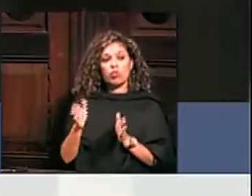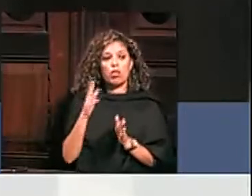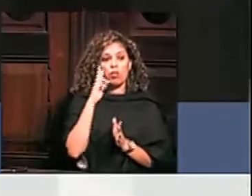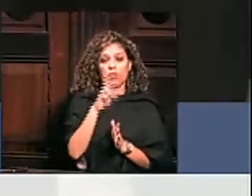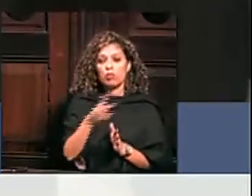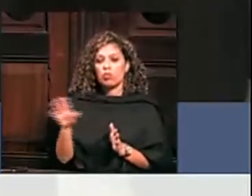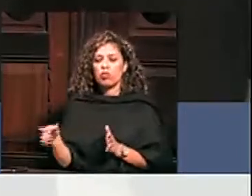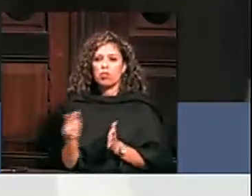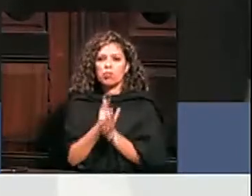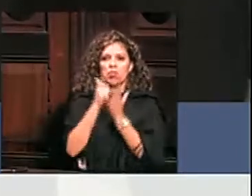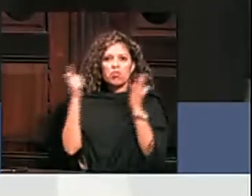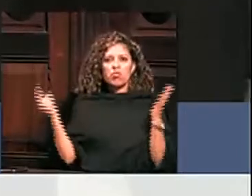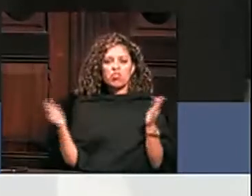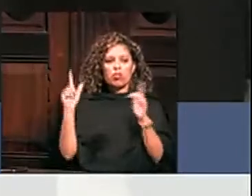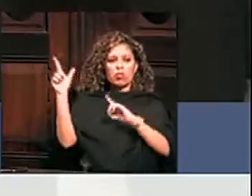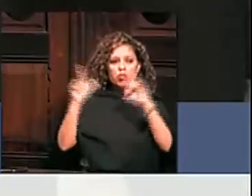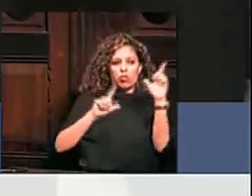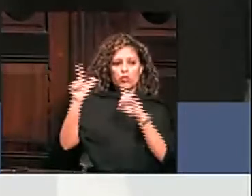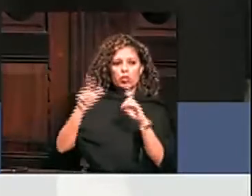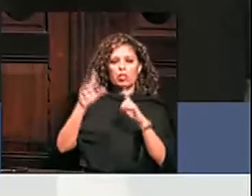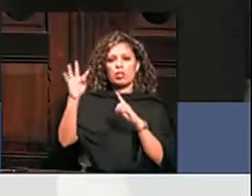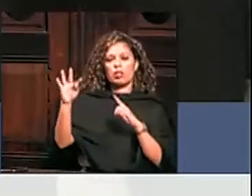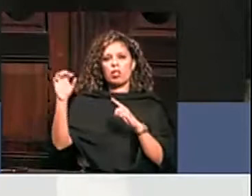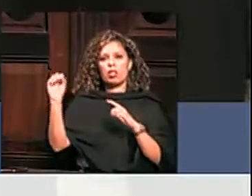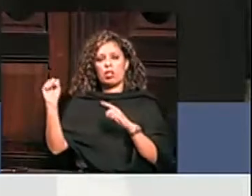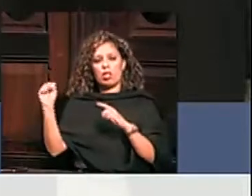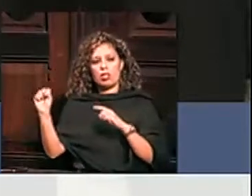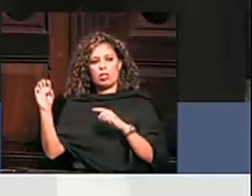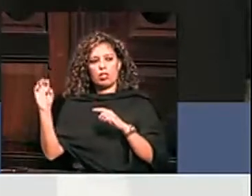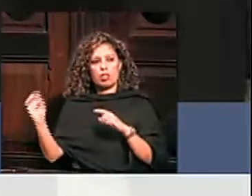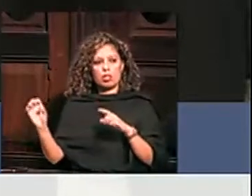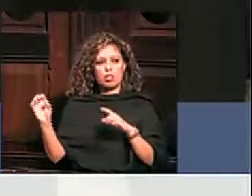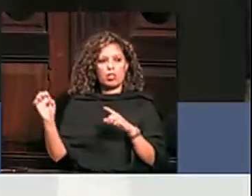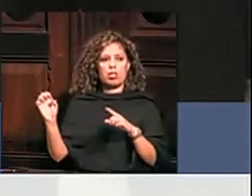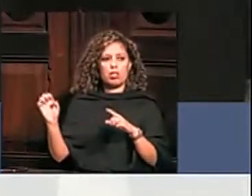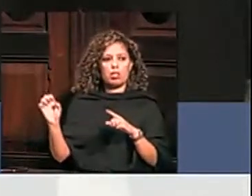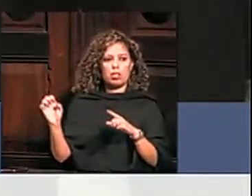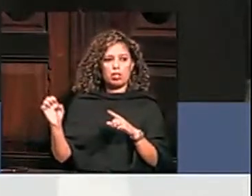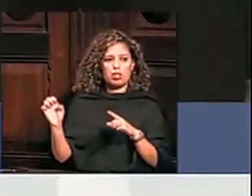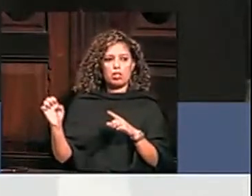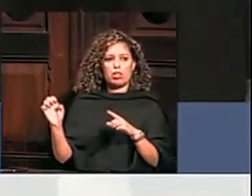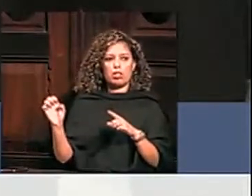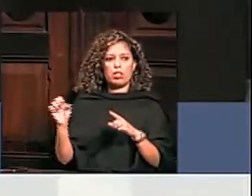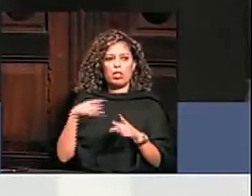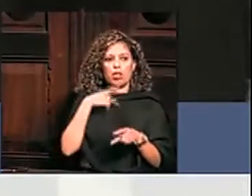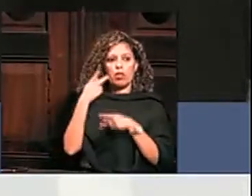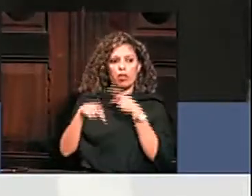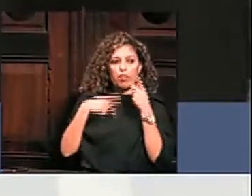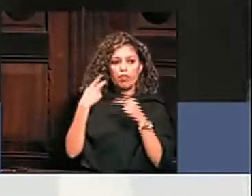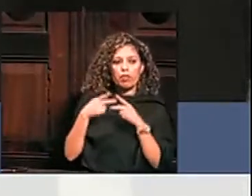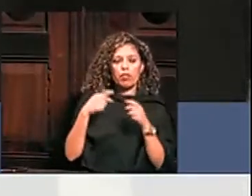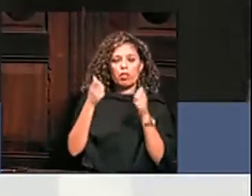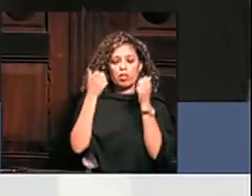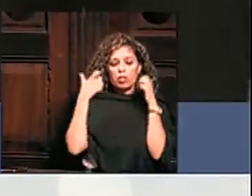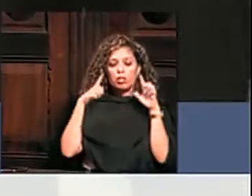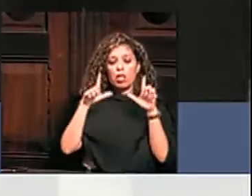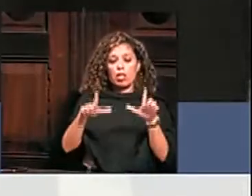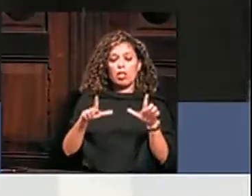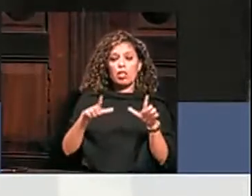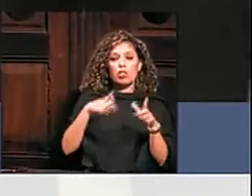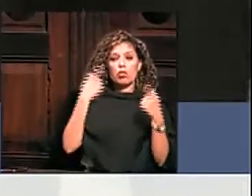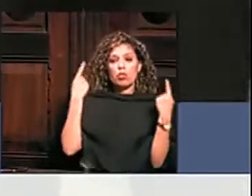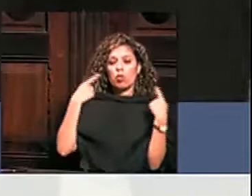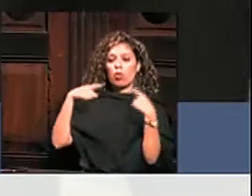nos jornais que o TCE indica a Alerj a reprovação das contas de 2017